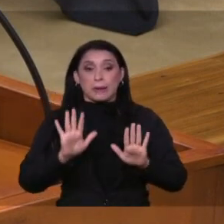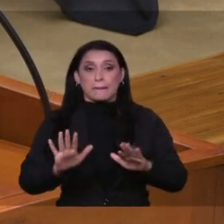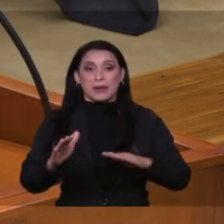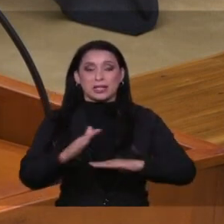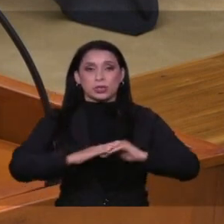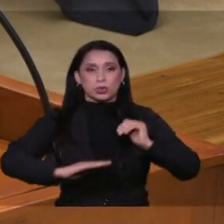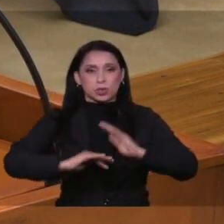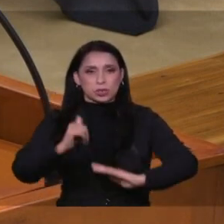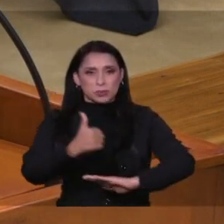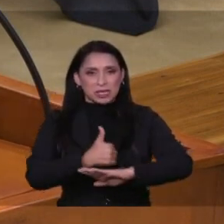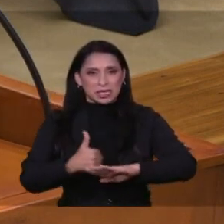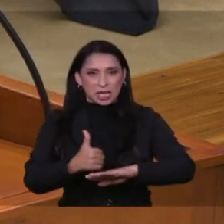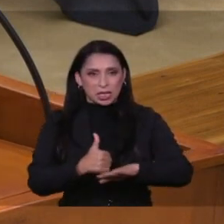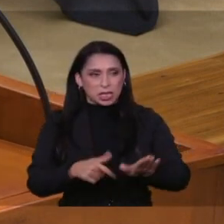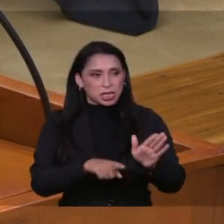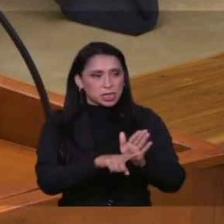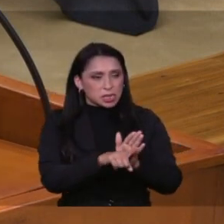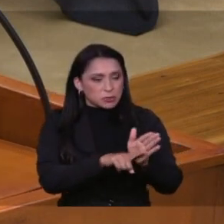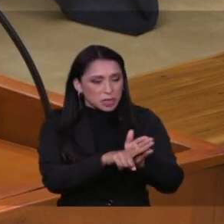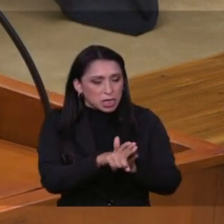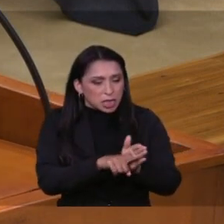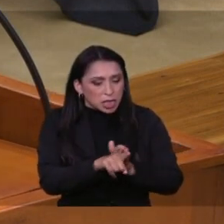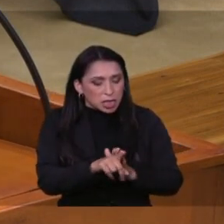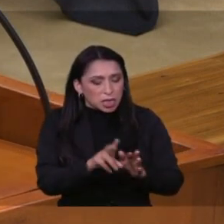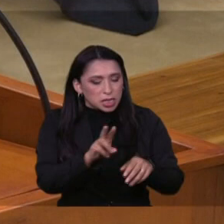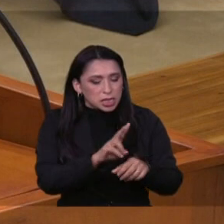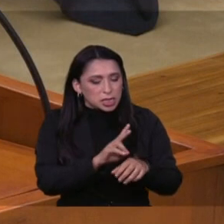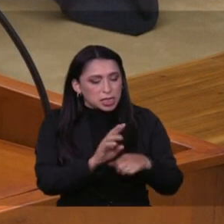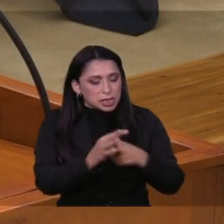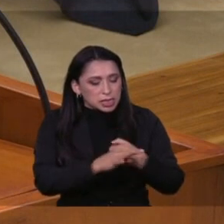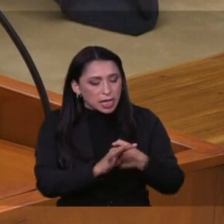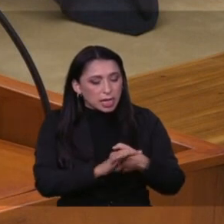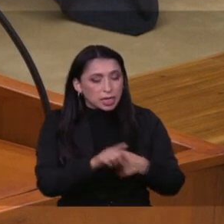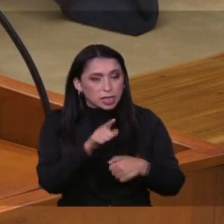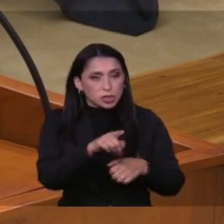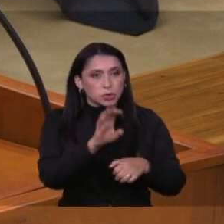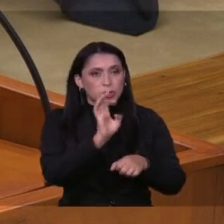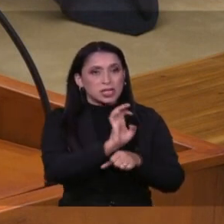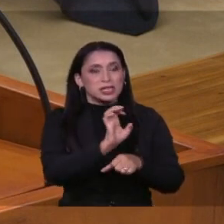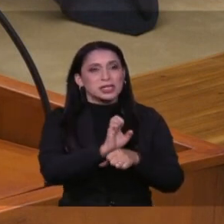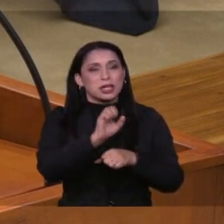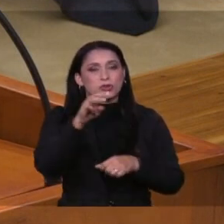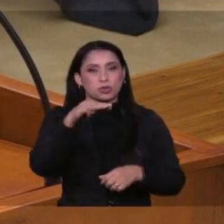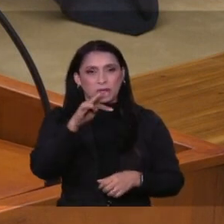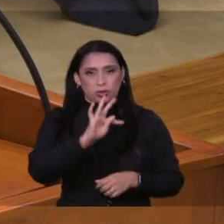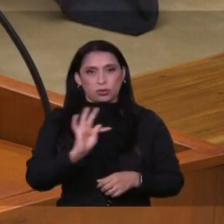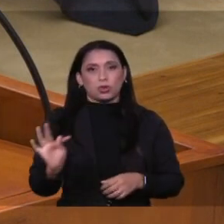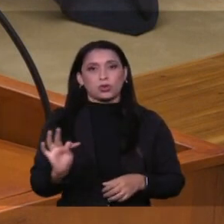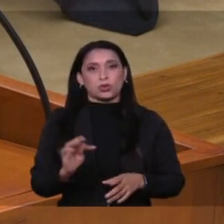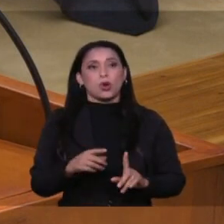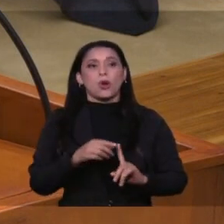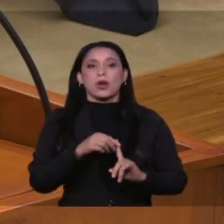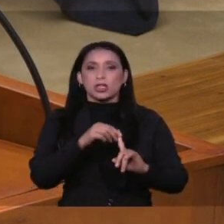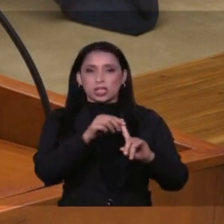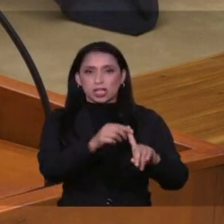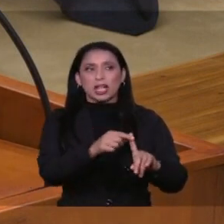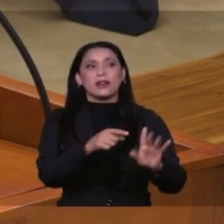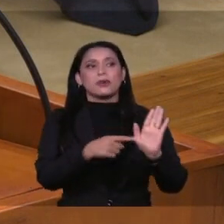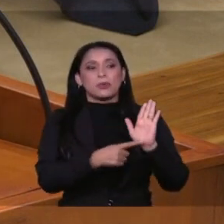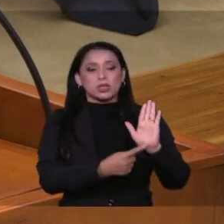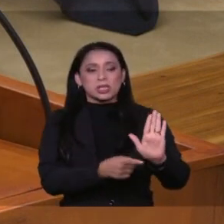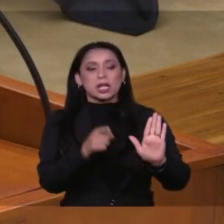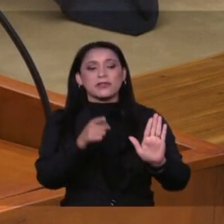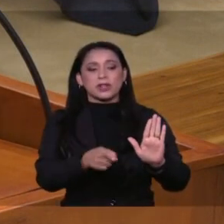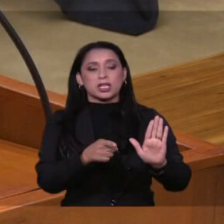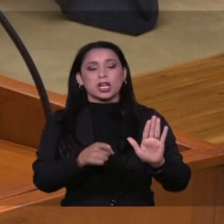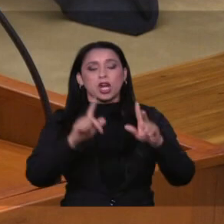como, inclusive, perícias técnicas realizadas, por exemplo, pelo Estado de Mato Grosso, que indicava, sim, a ação humana na proliferação, no